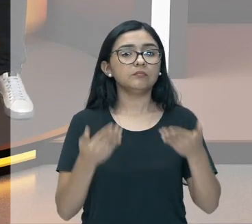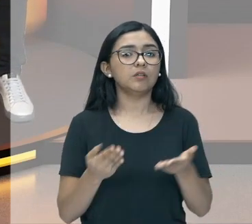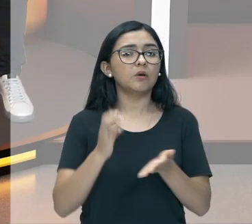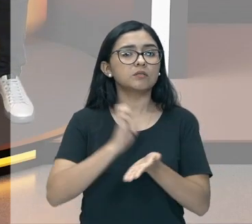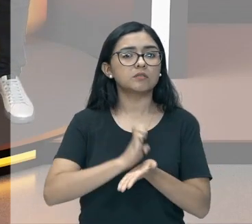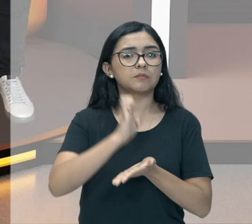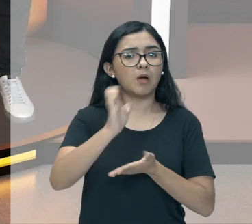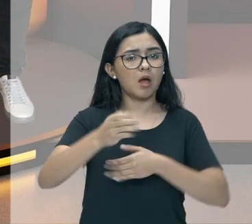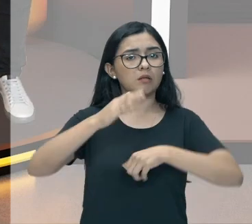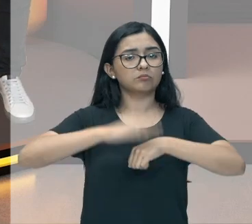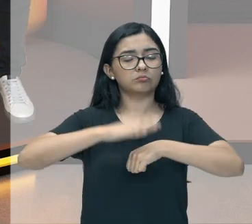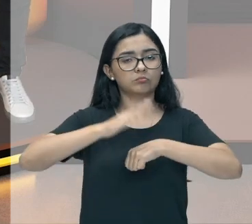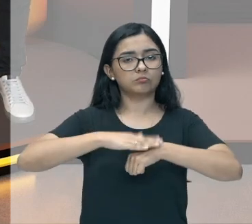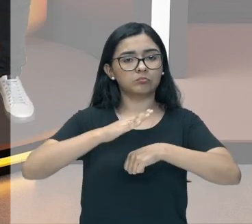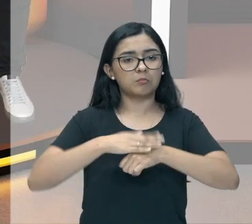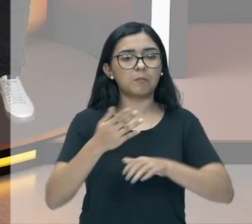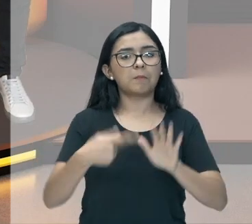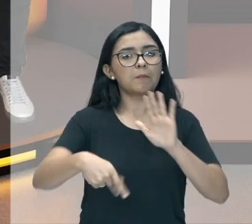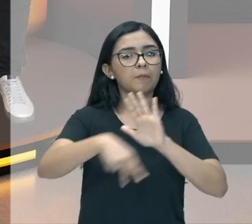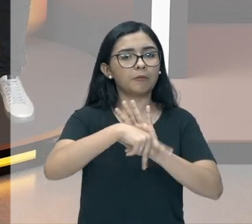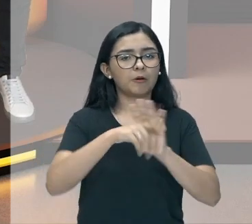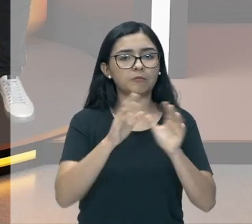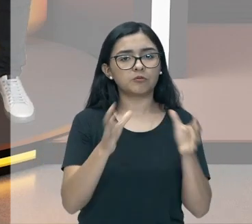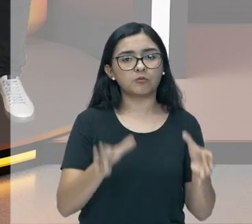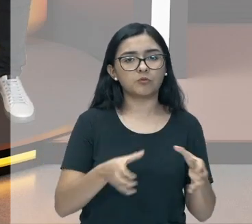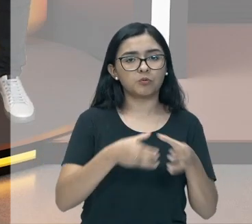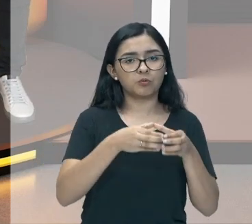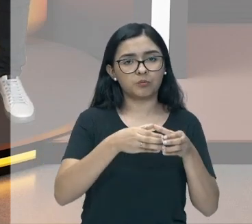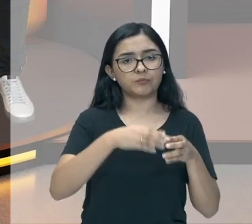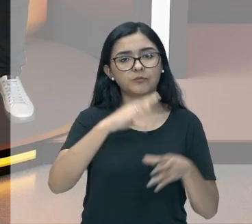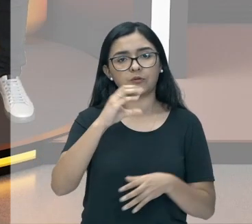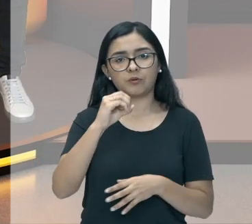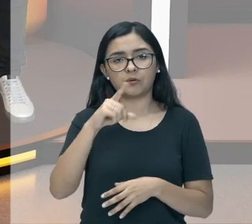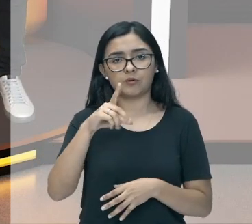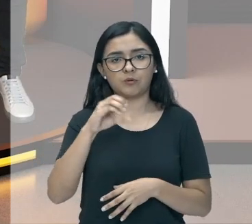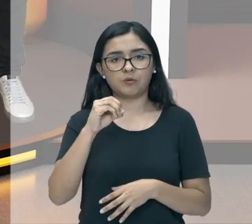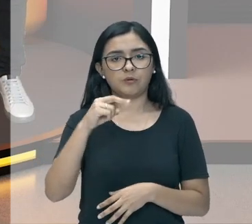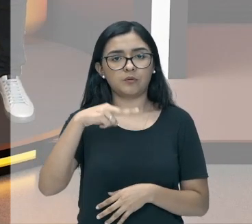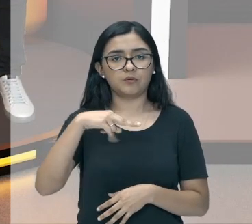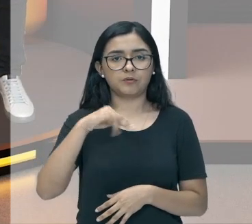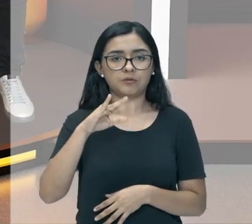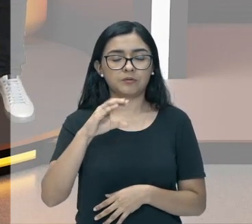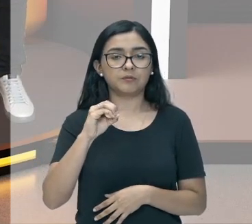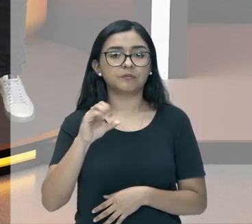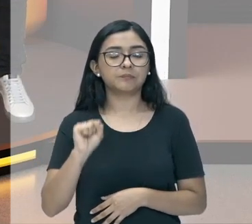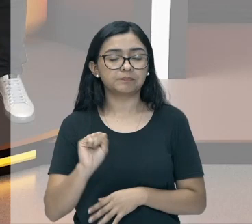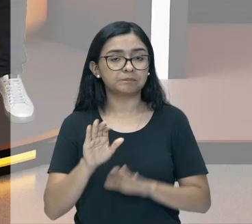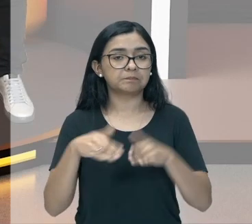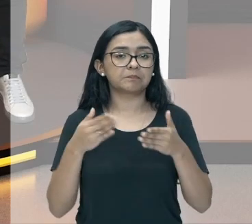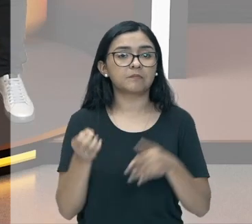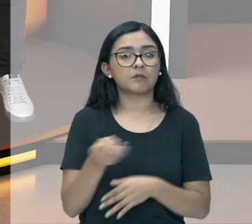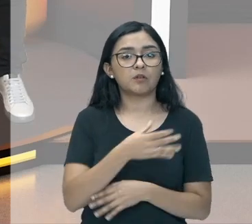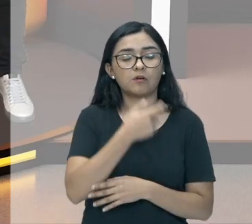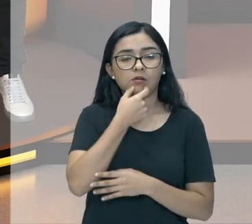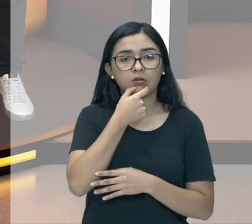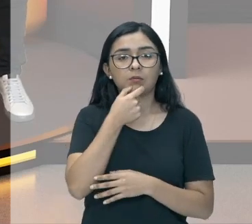exportação autônoma, né, dos colonos. Eles tinham essa autonomia. E a Inglaterra vai, com a sua nova